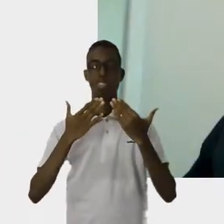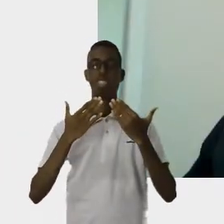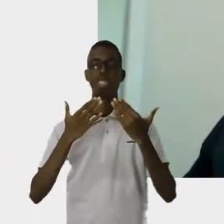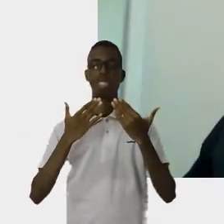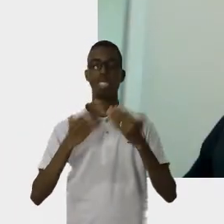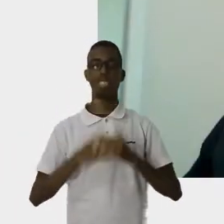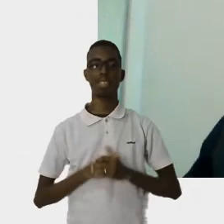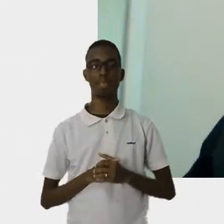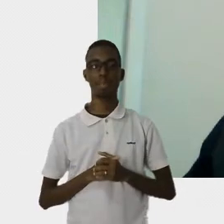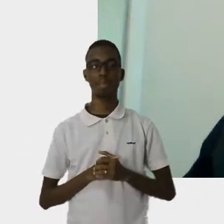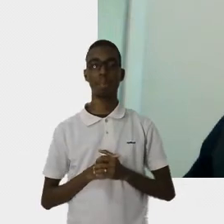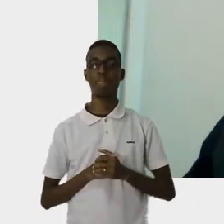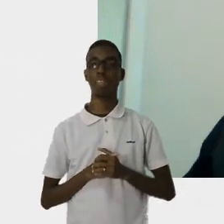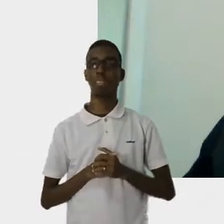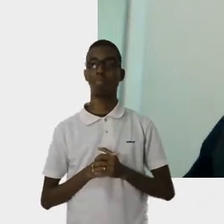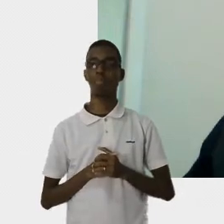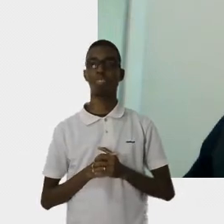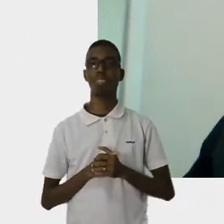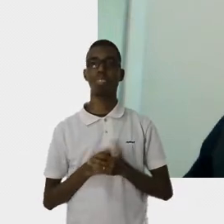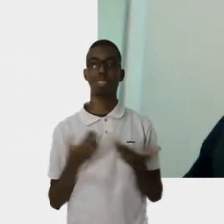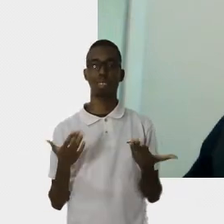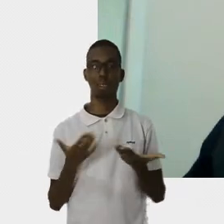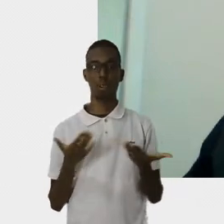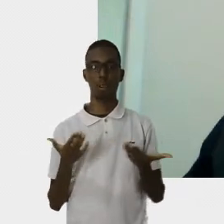qual cumprimento